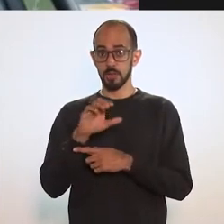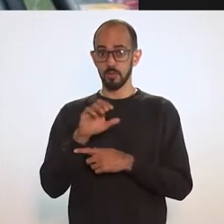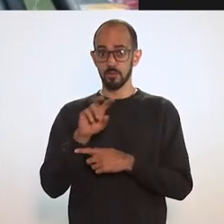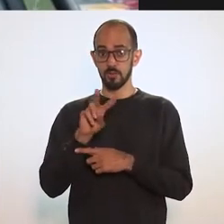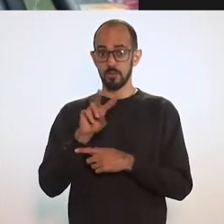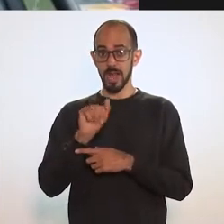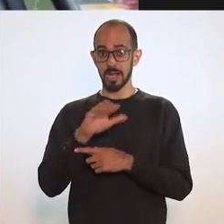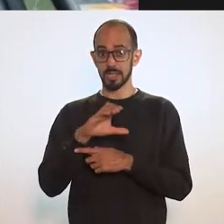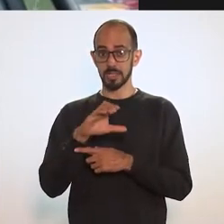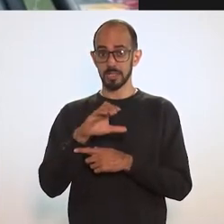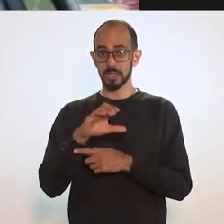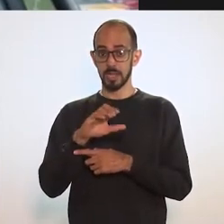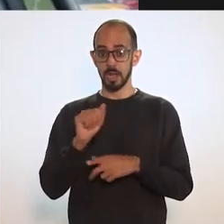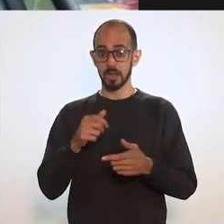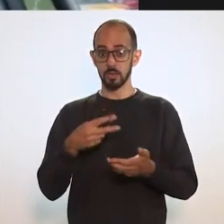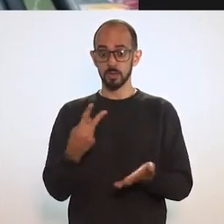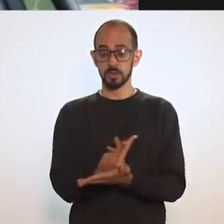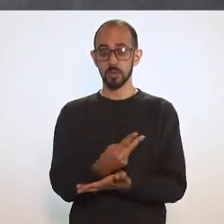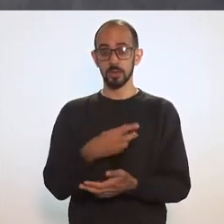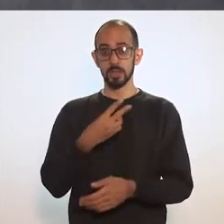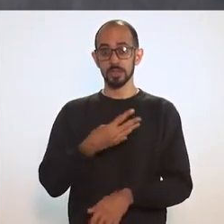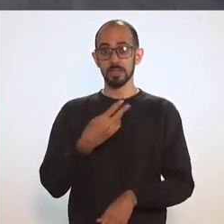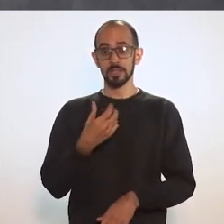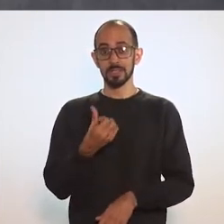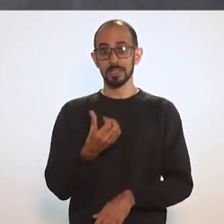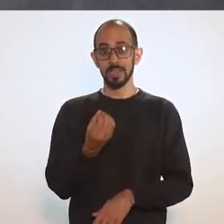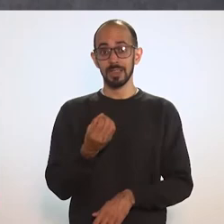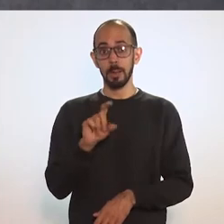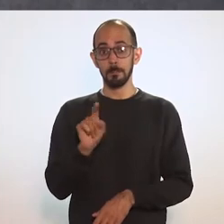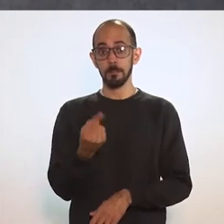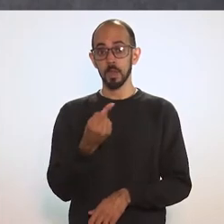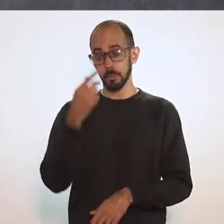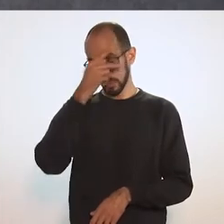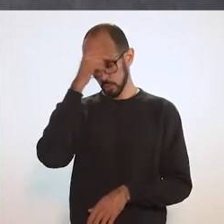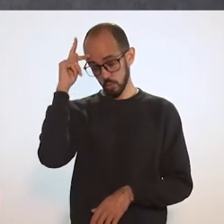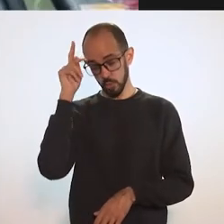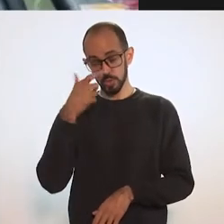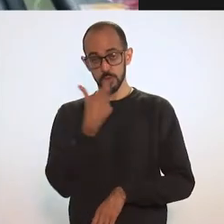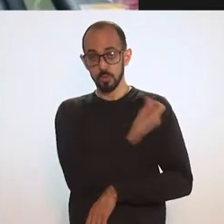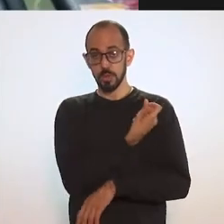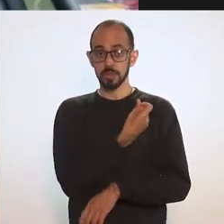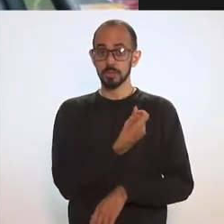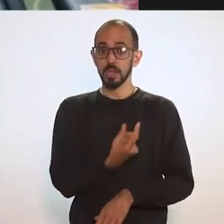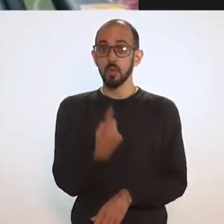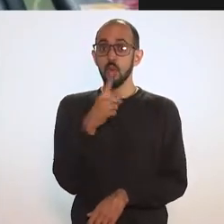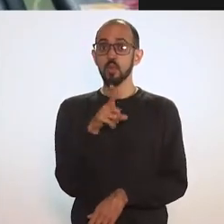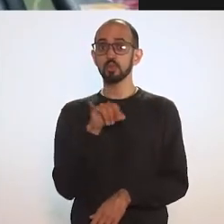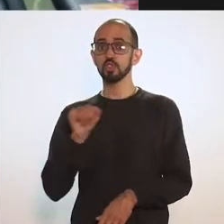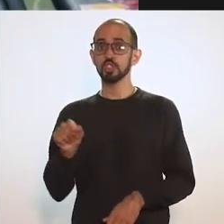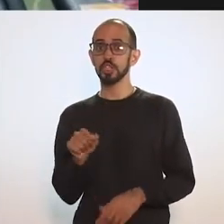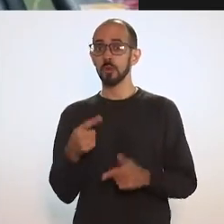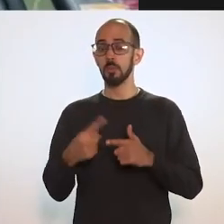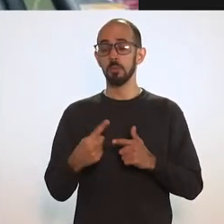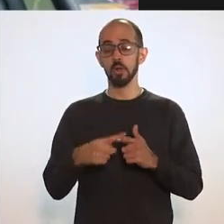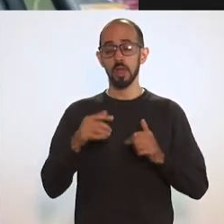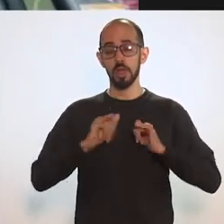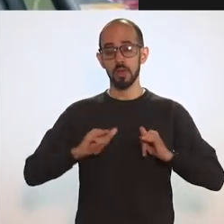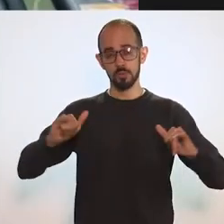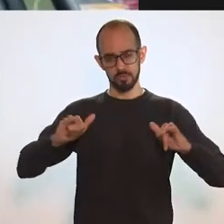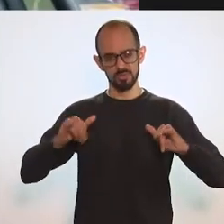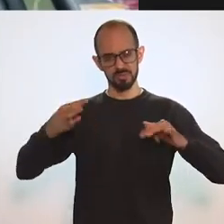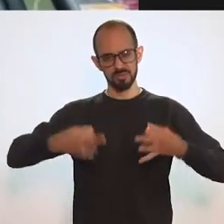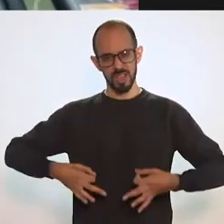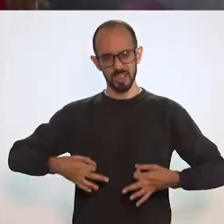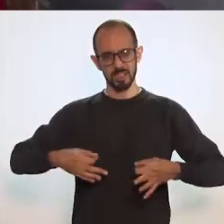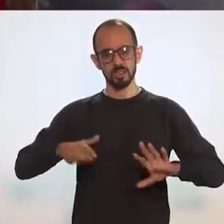dias de recorde, 360 mil pessoas vacinadas no único dia, porque houve restrição, porque senão seria maior.